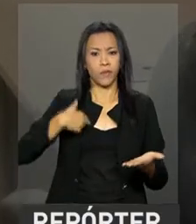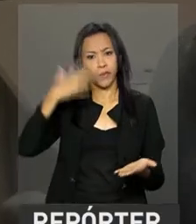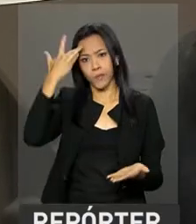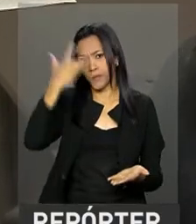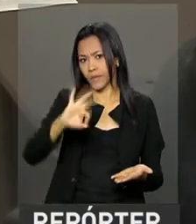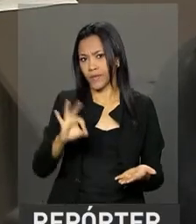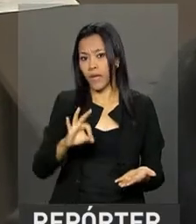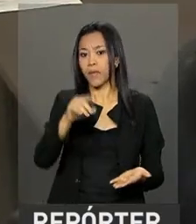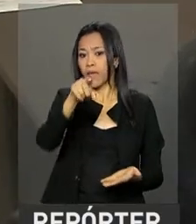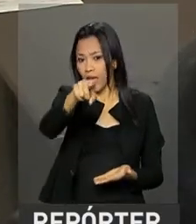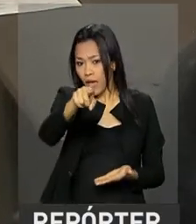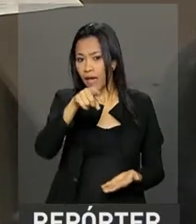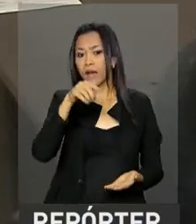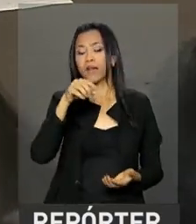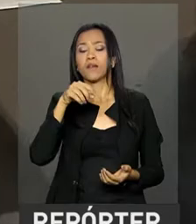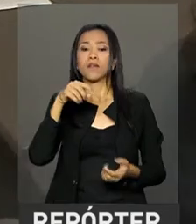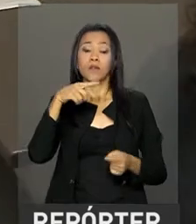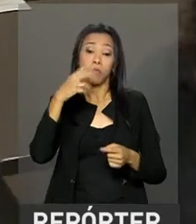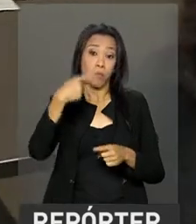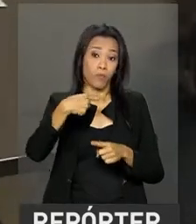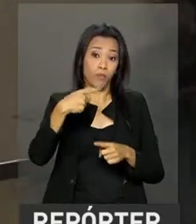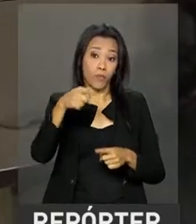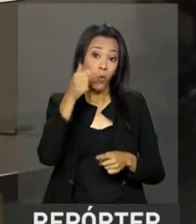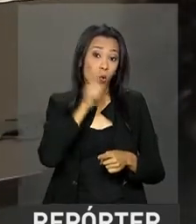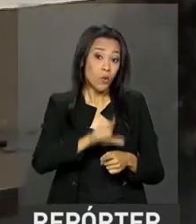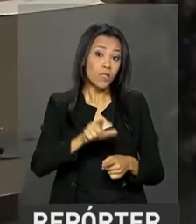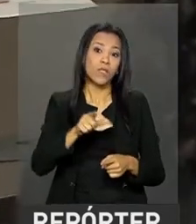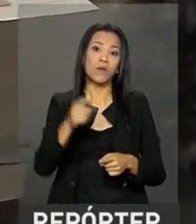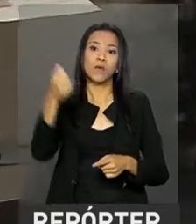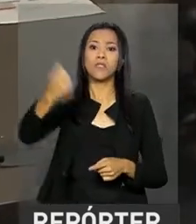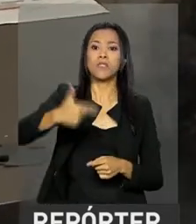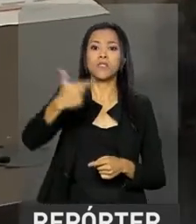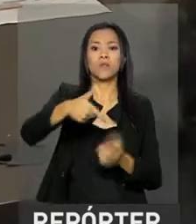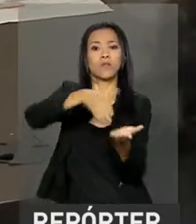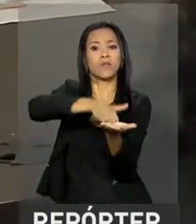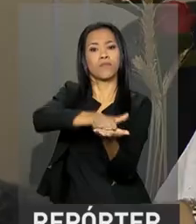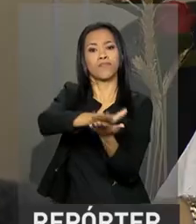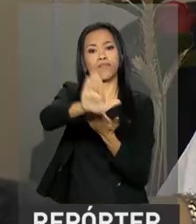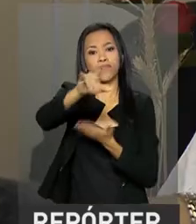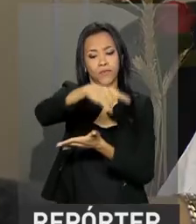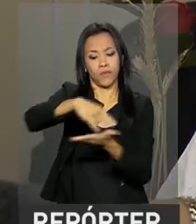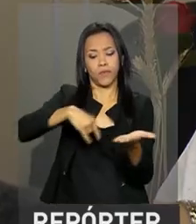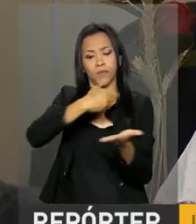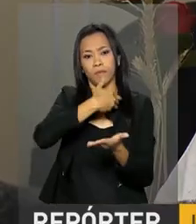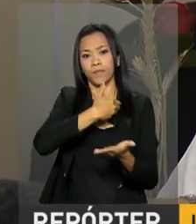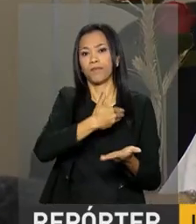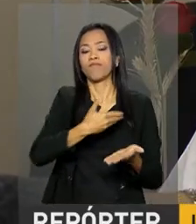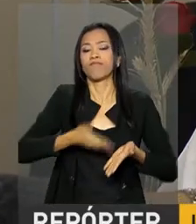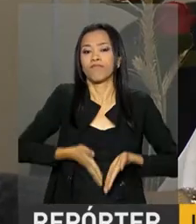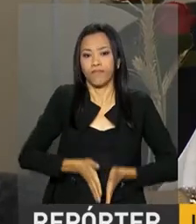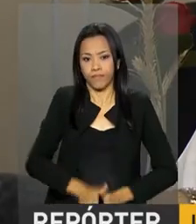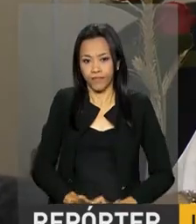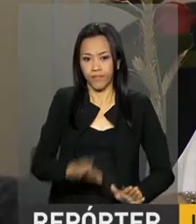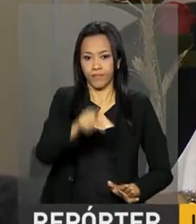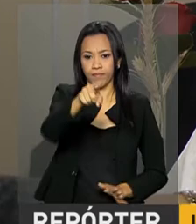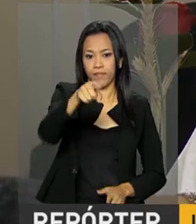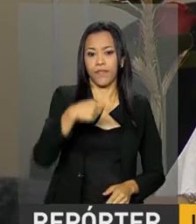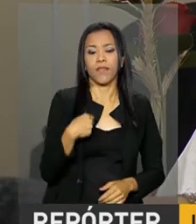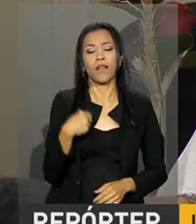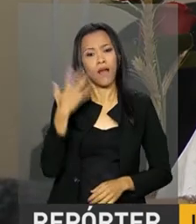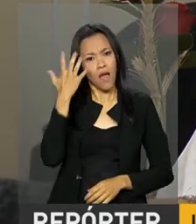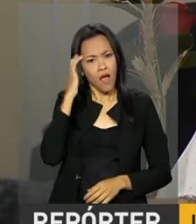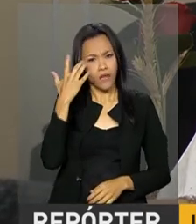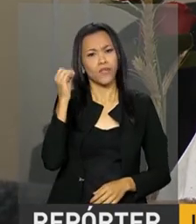com o programa Identidade Cidadã que ela conseguiu obter a segunda via do documento. Eu achei importante essa,